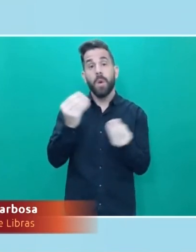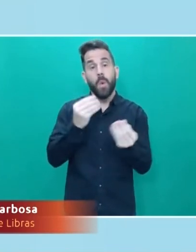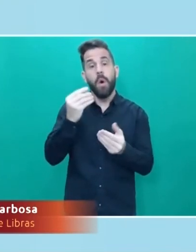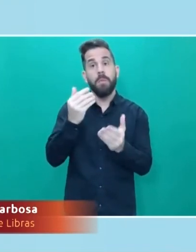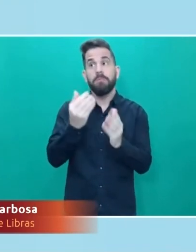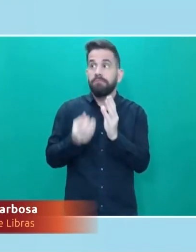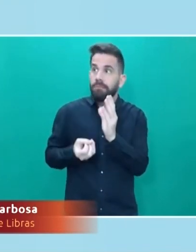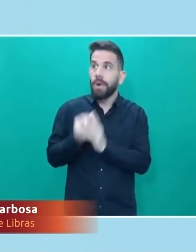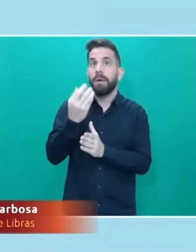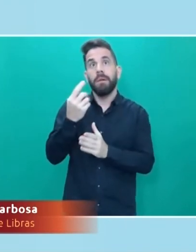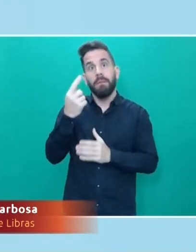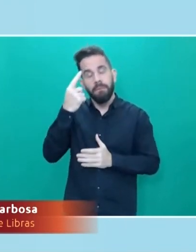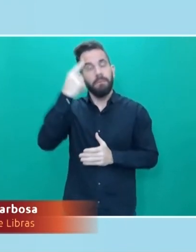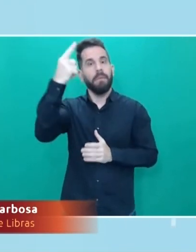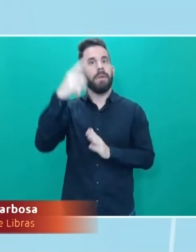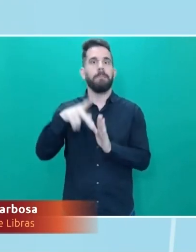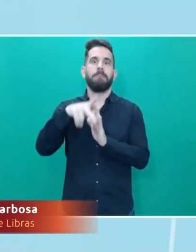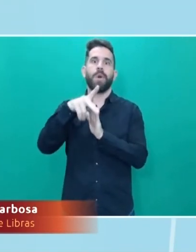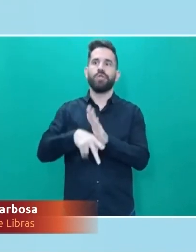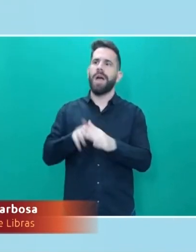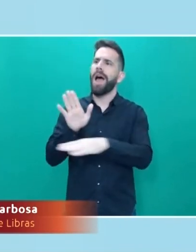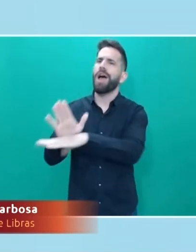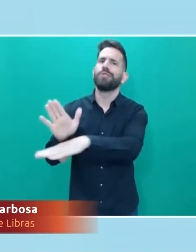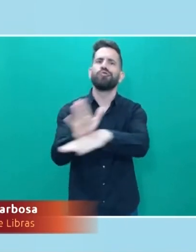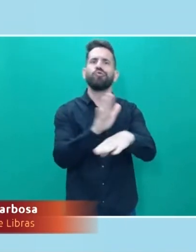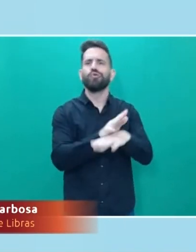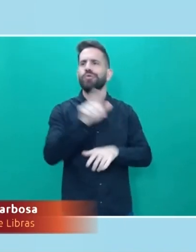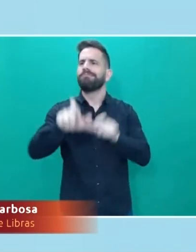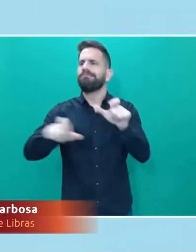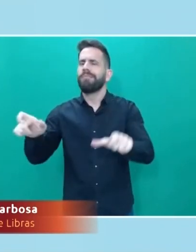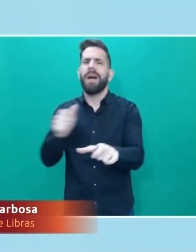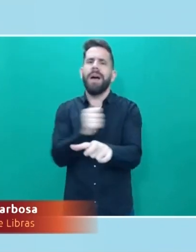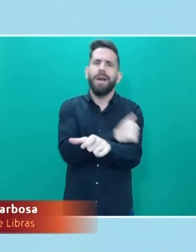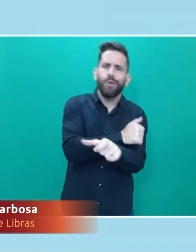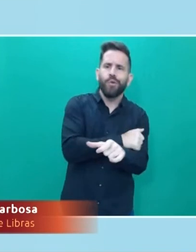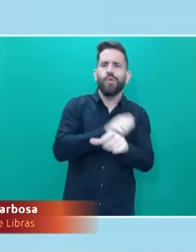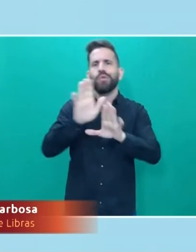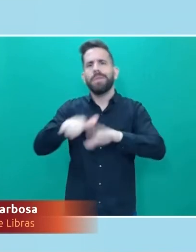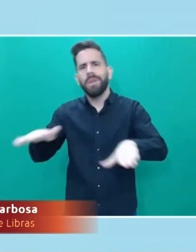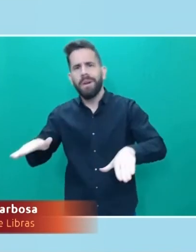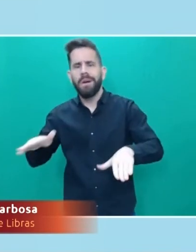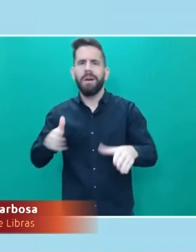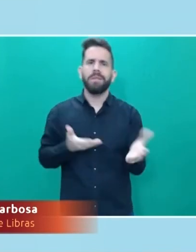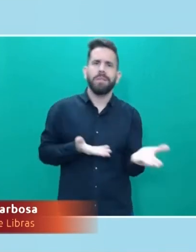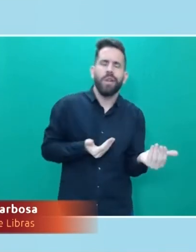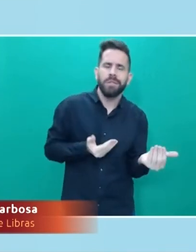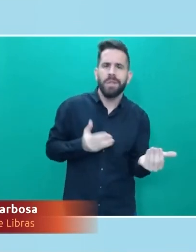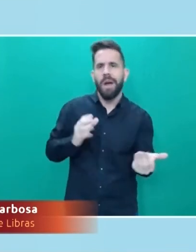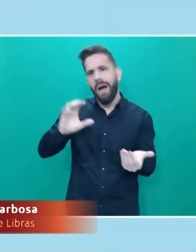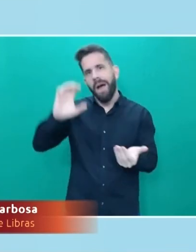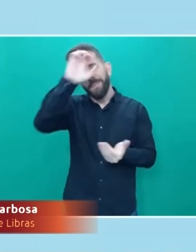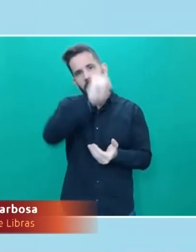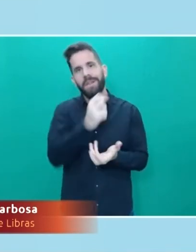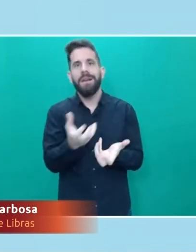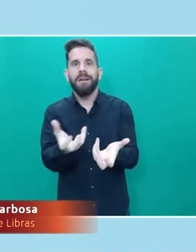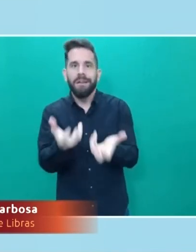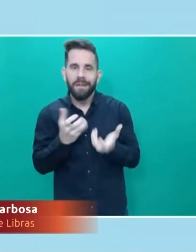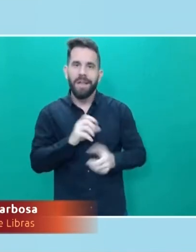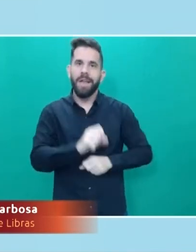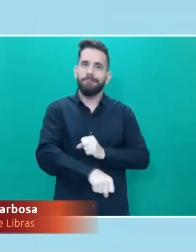de auxiliar tantas crianças, adolescentes que querem, né, aprender as artes marciais, que querem participar dos